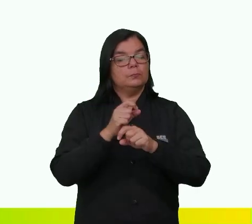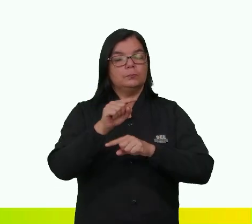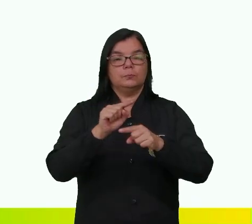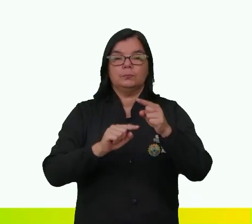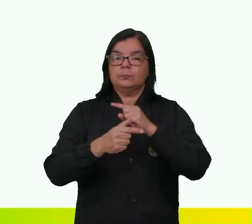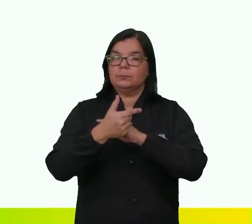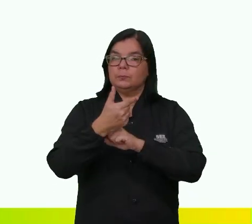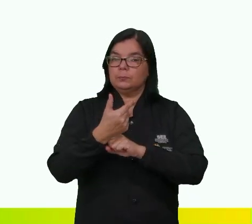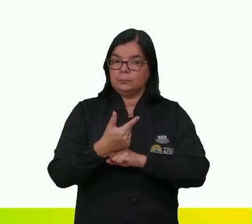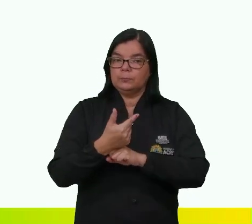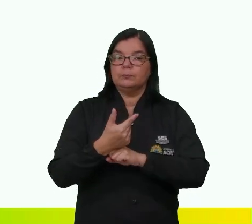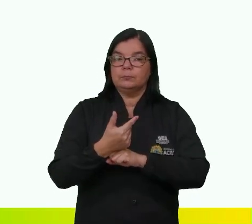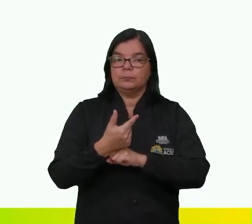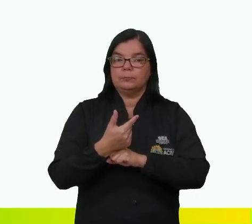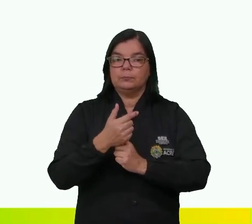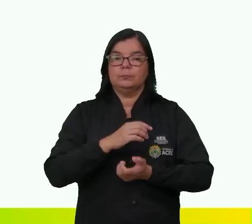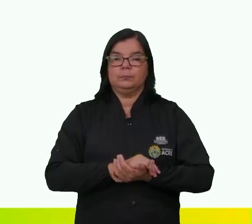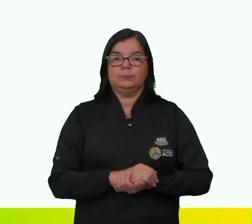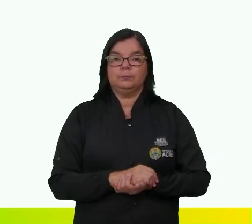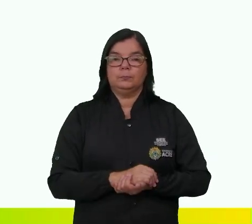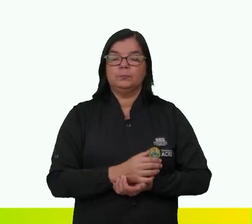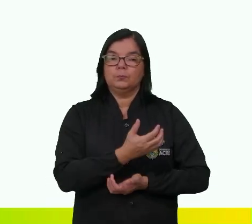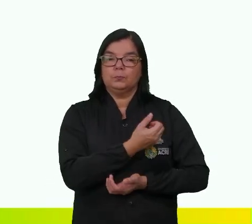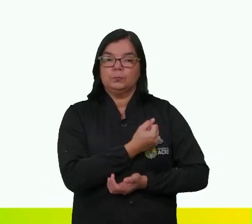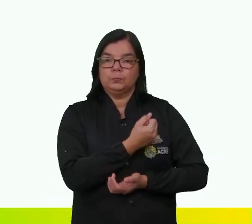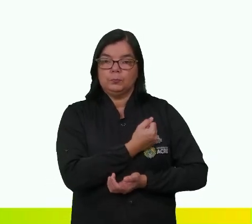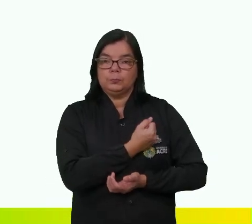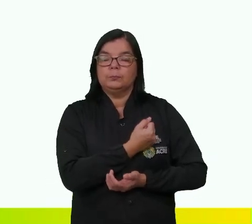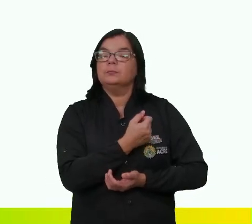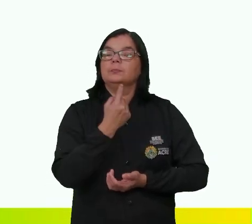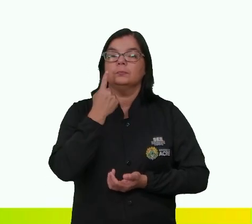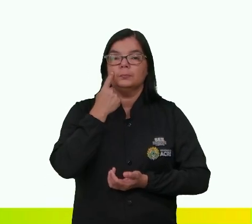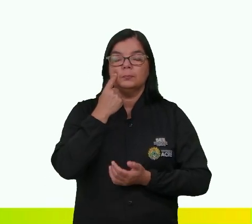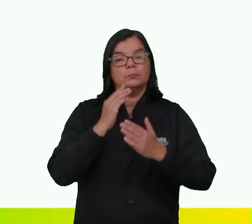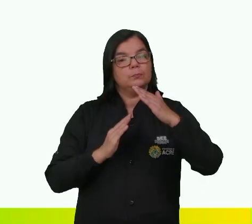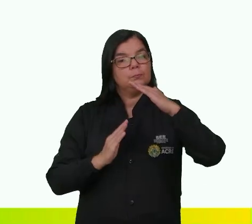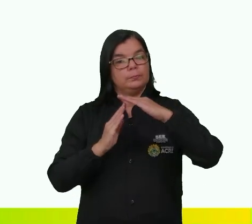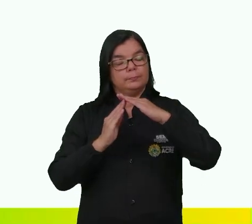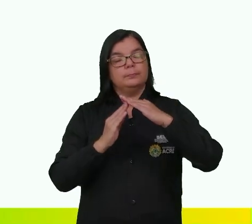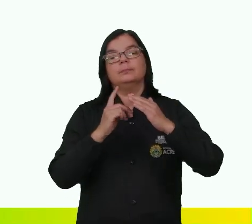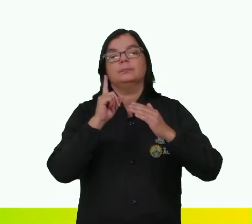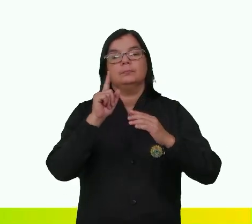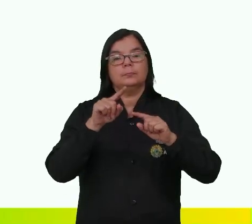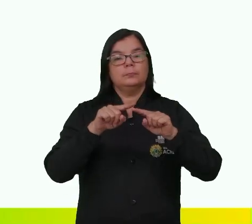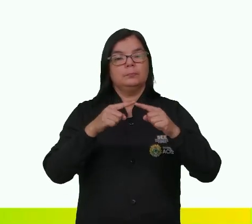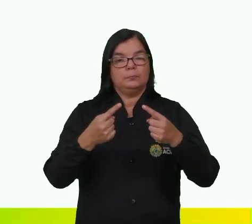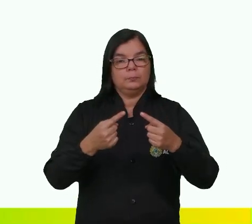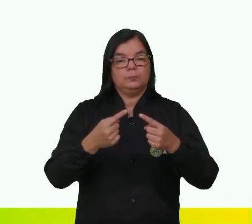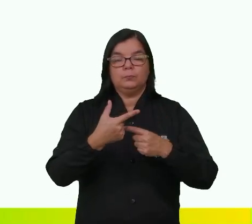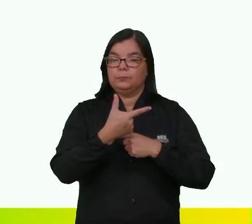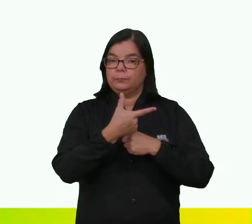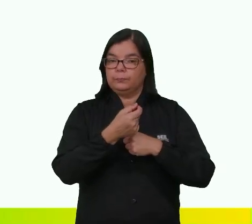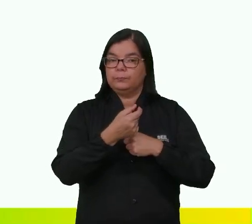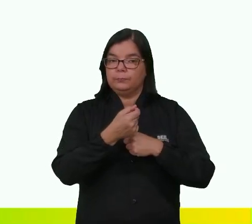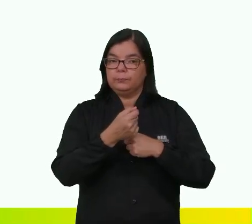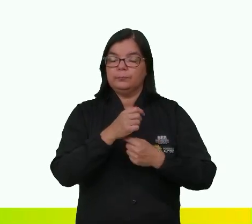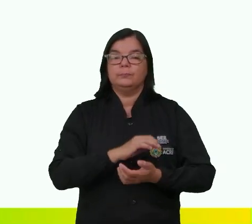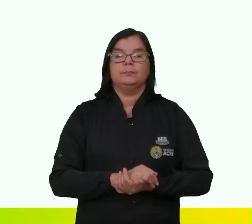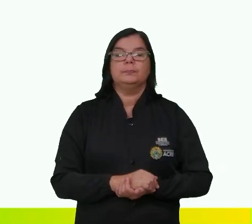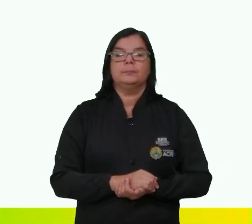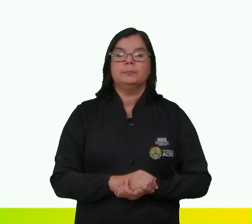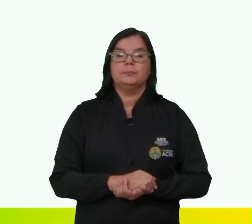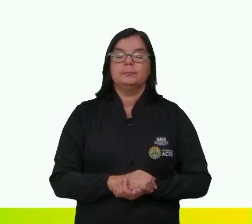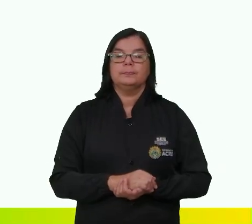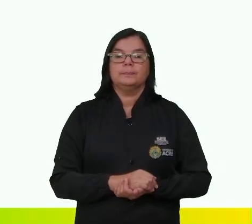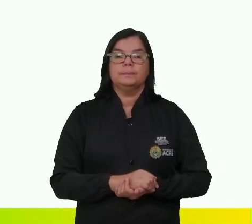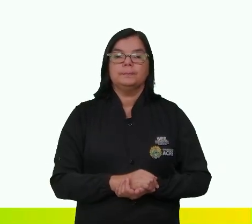tem o valor no qual a função atinge o valor máximo, que aqui foi 20, né? É isso.